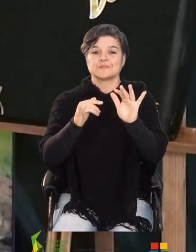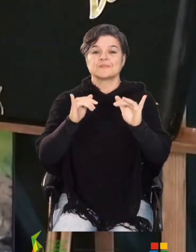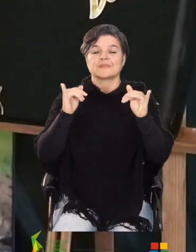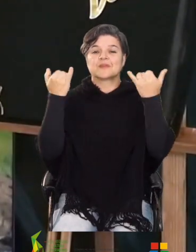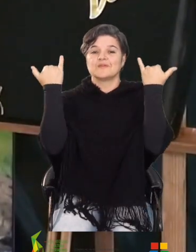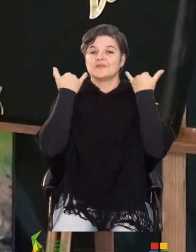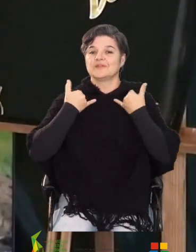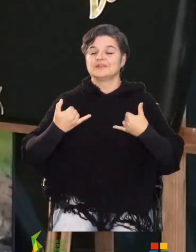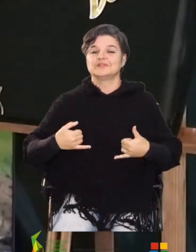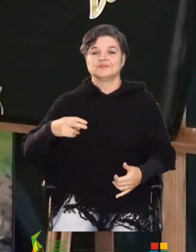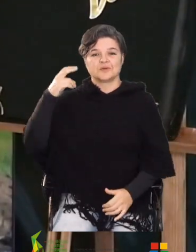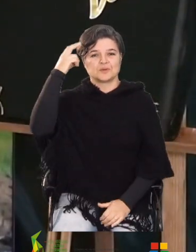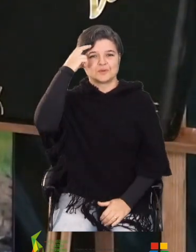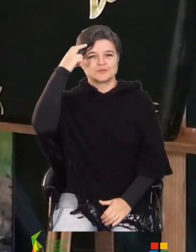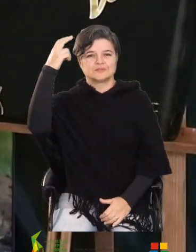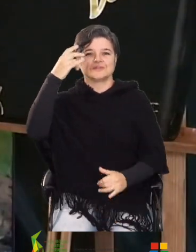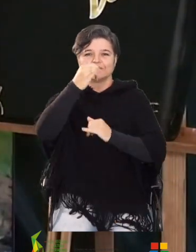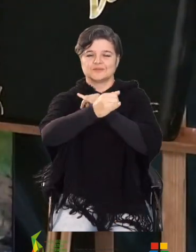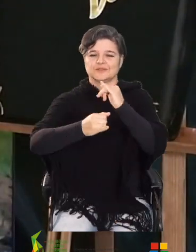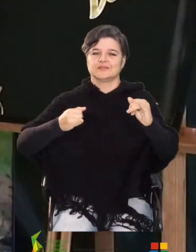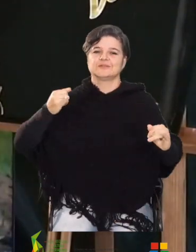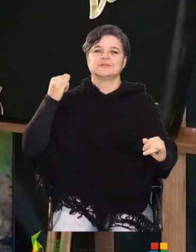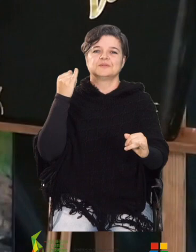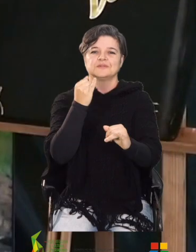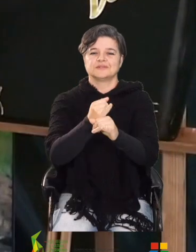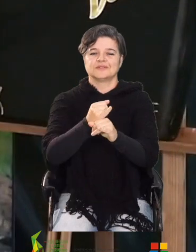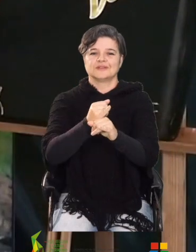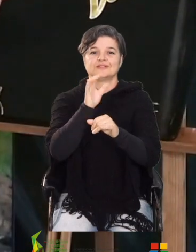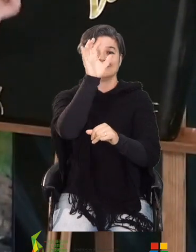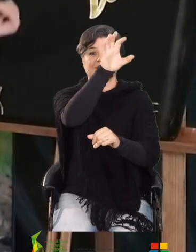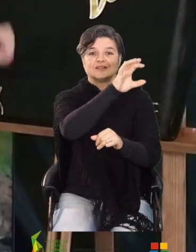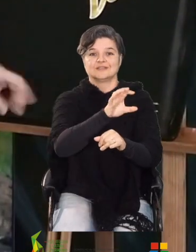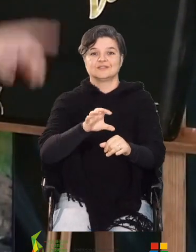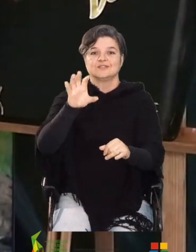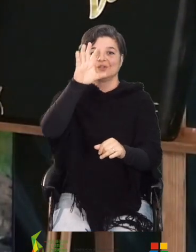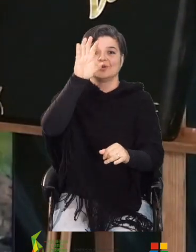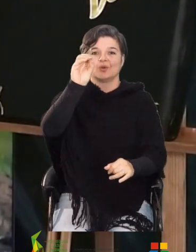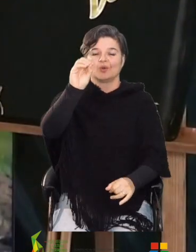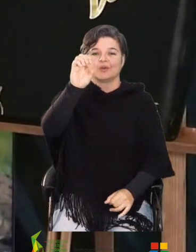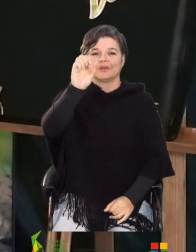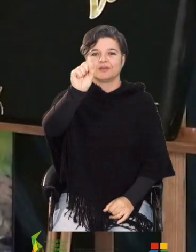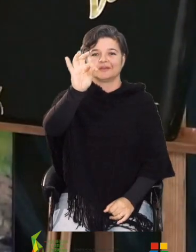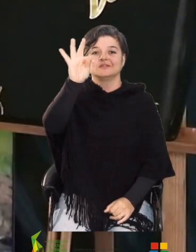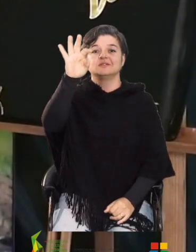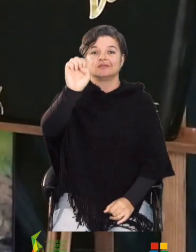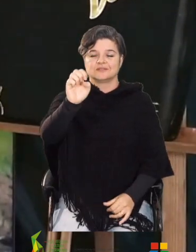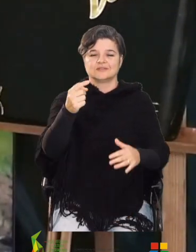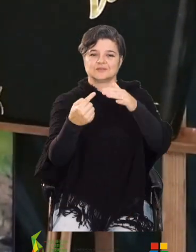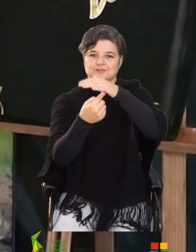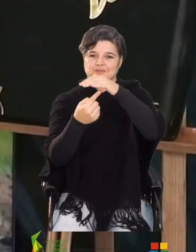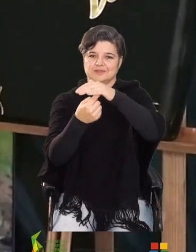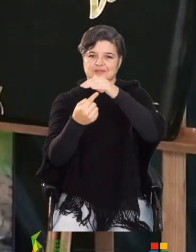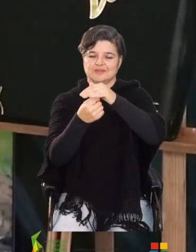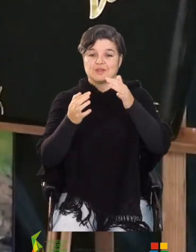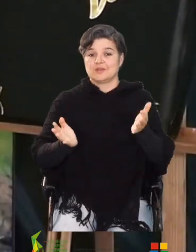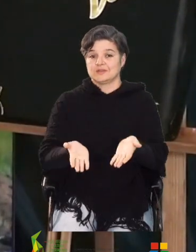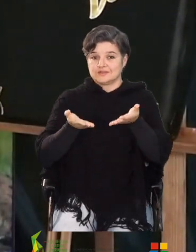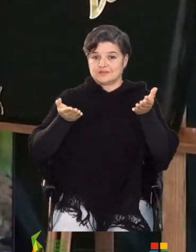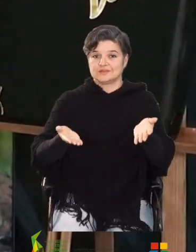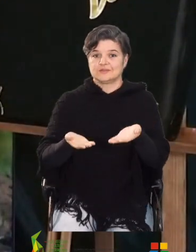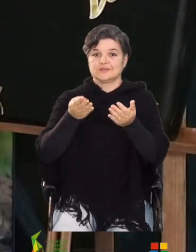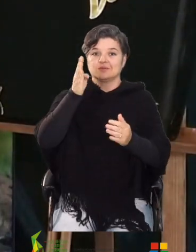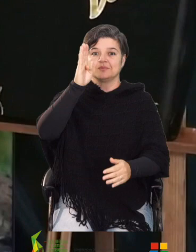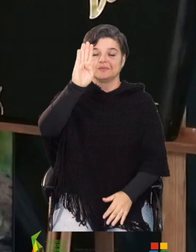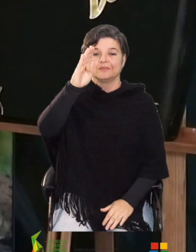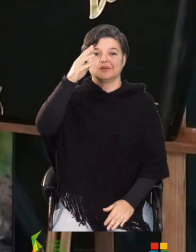cultural virtual da região oeste do paraná promovido pela rede regional de